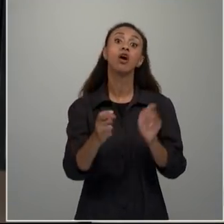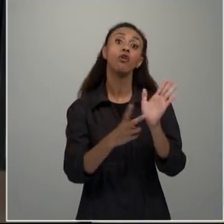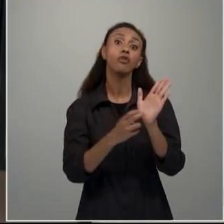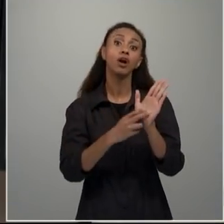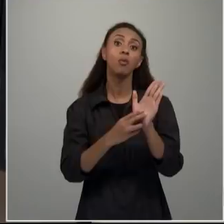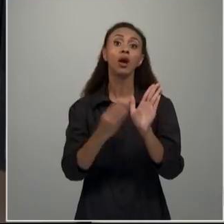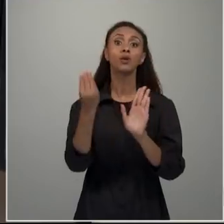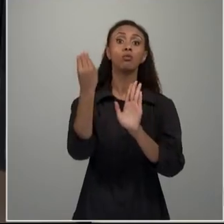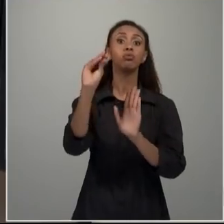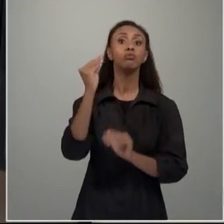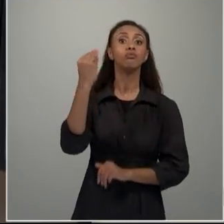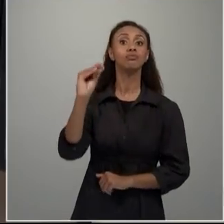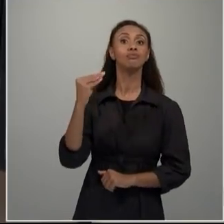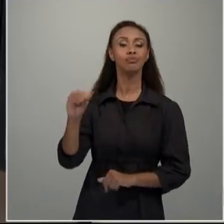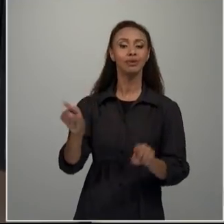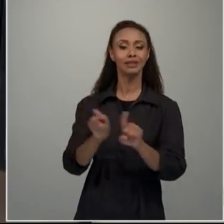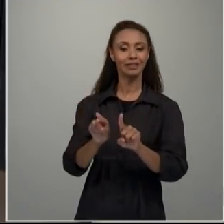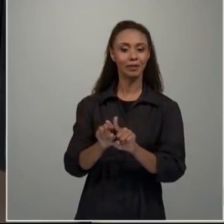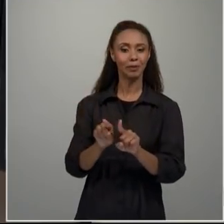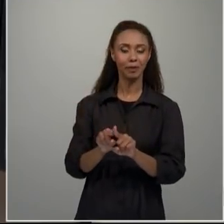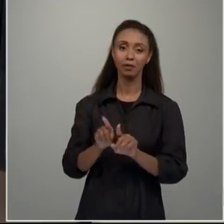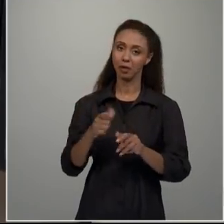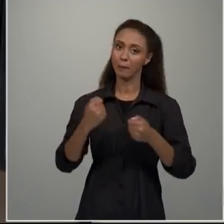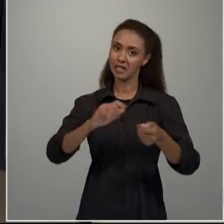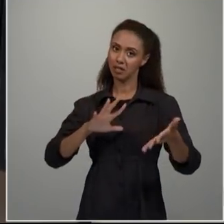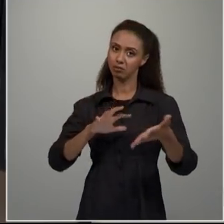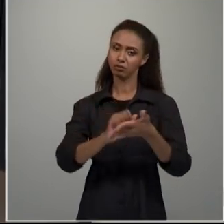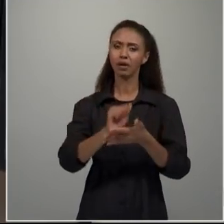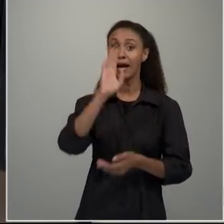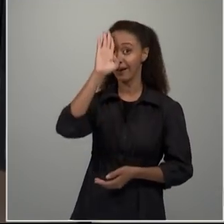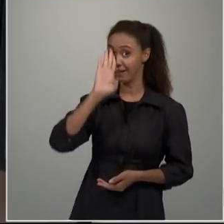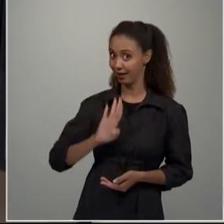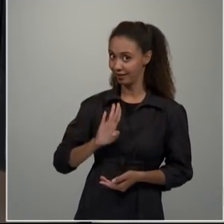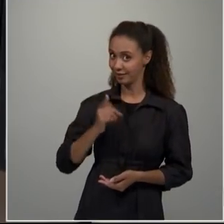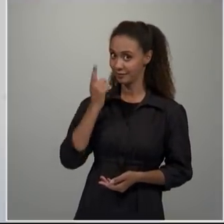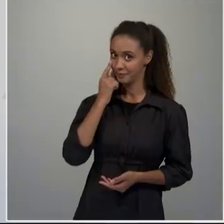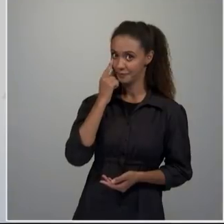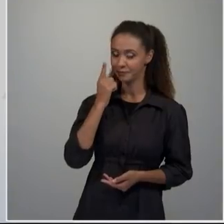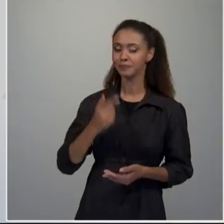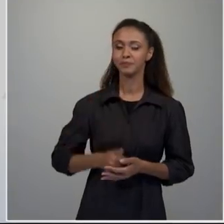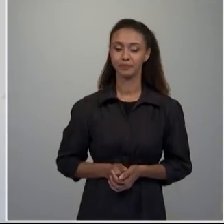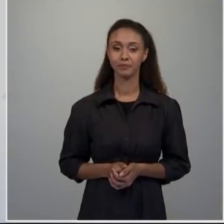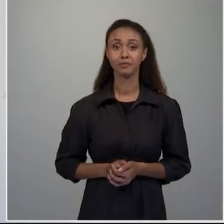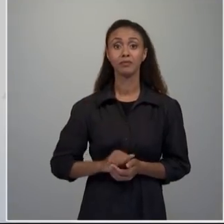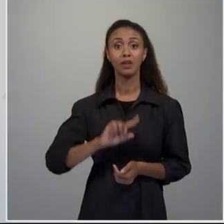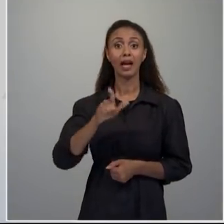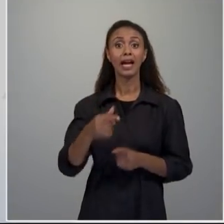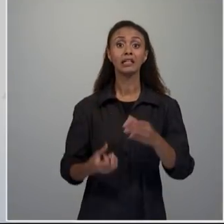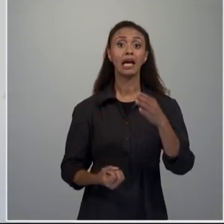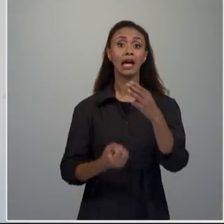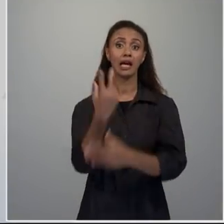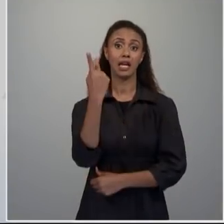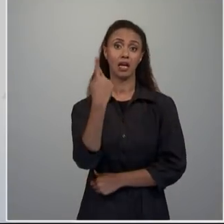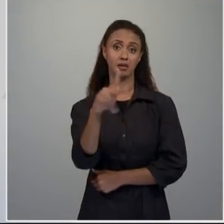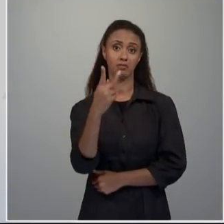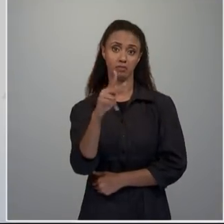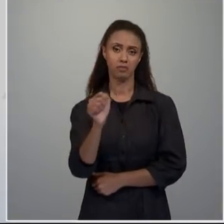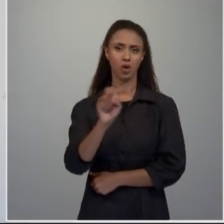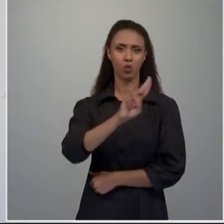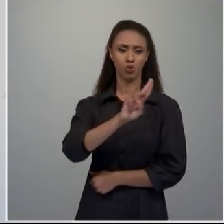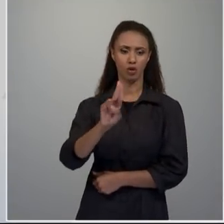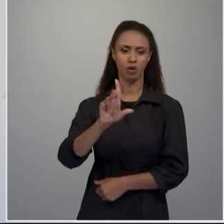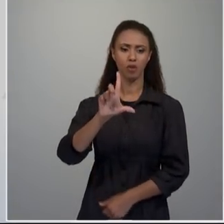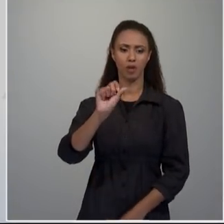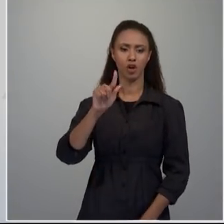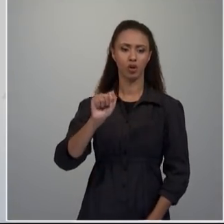vai colocar aqui vai se inscrever porque ele é gratuito depois você vai criar sua conta e aí eu vou mostrar já na internet